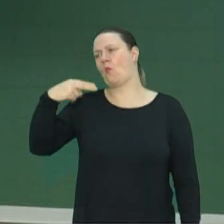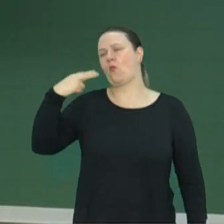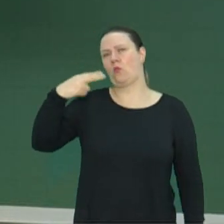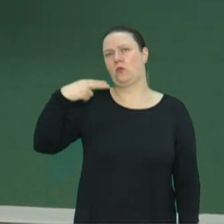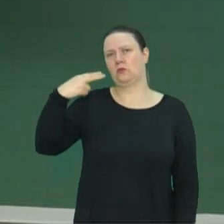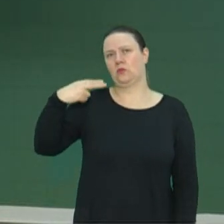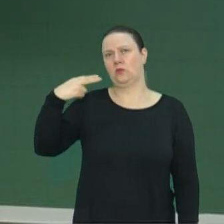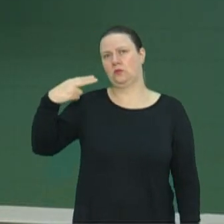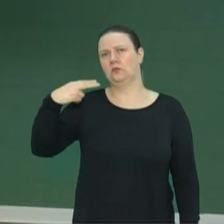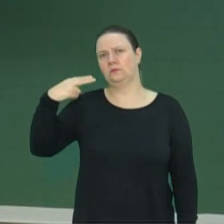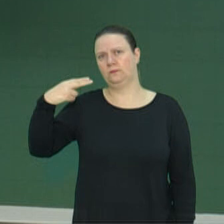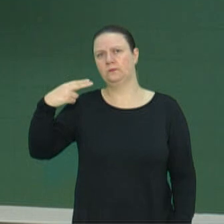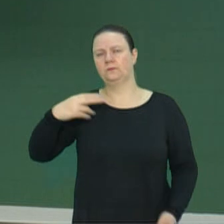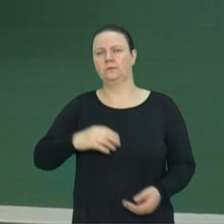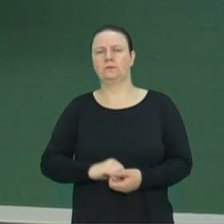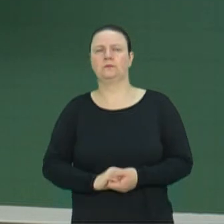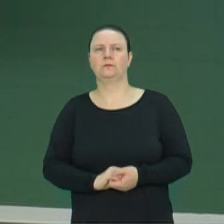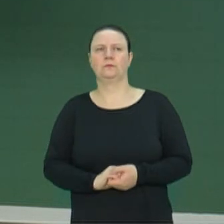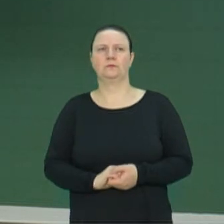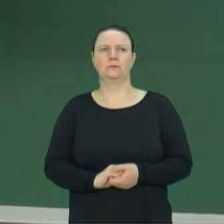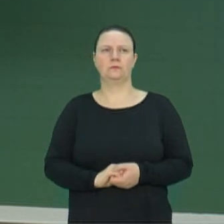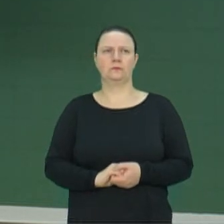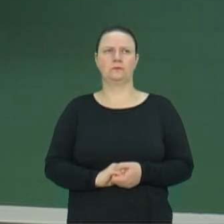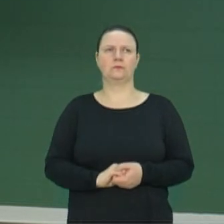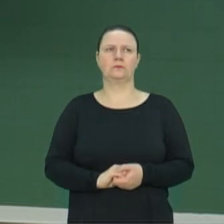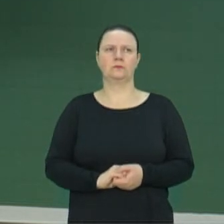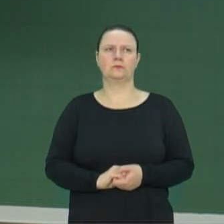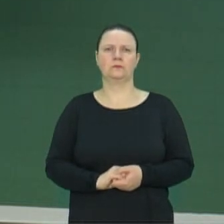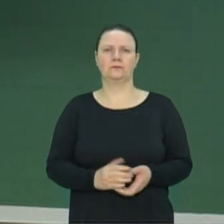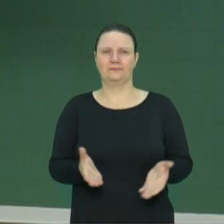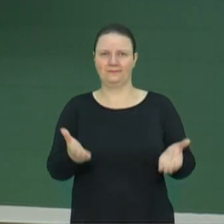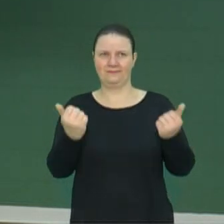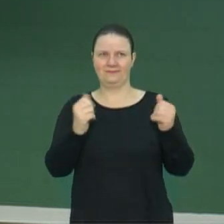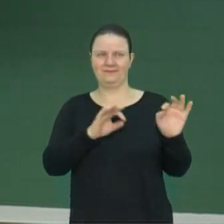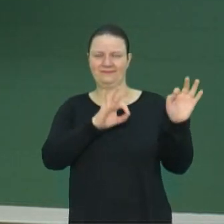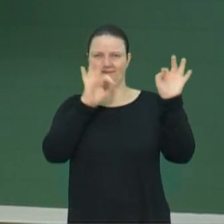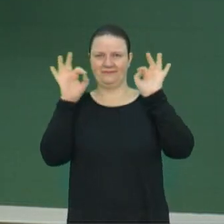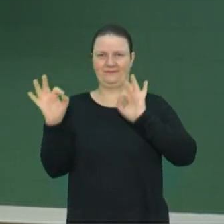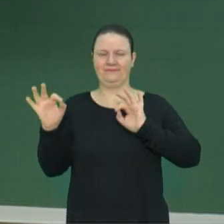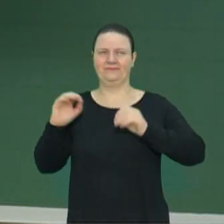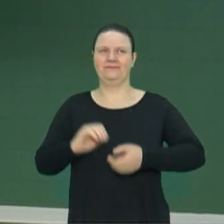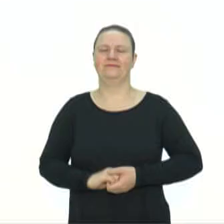advogados. Certo? Então, vamos para a próxima.